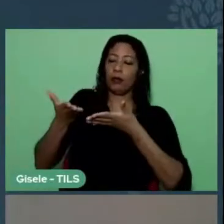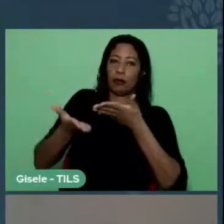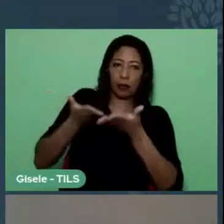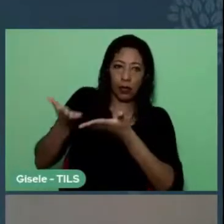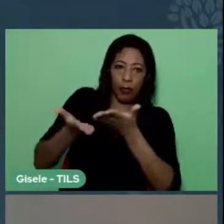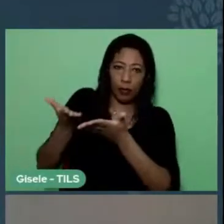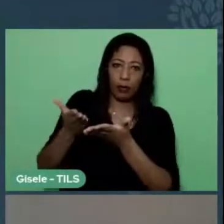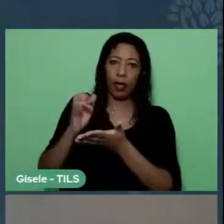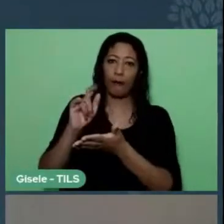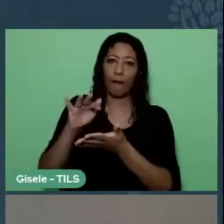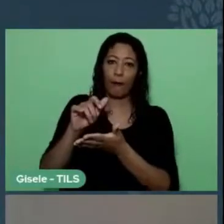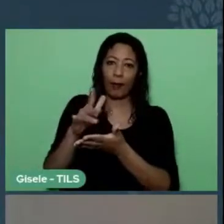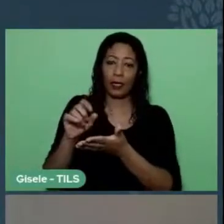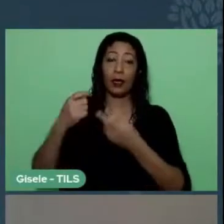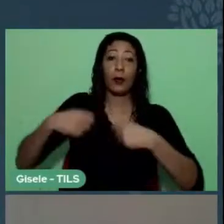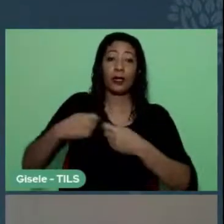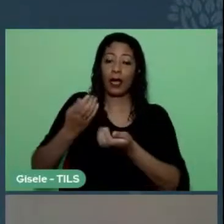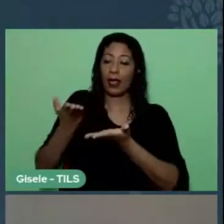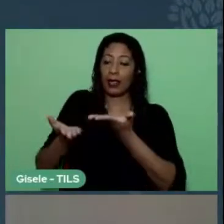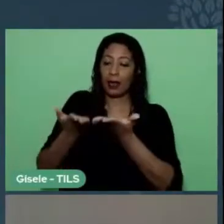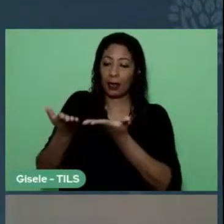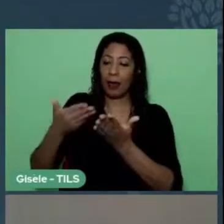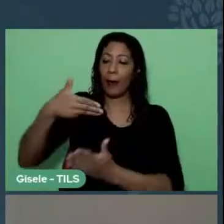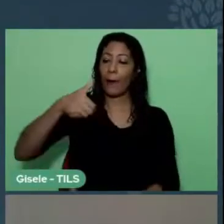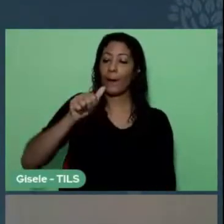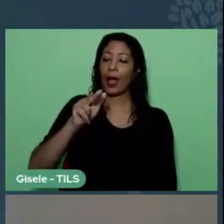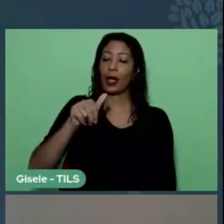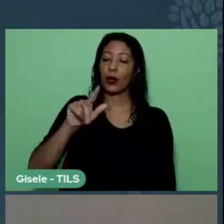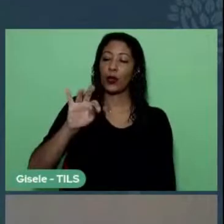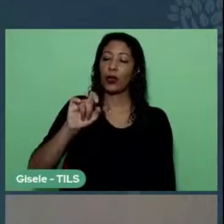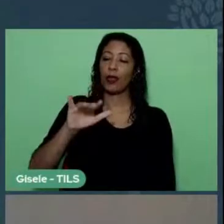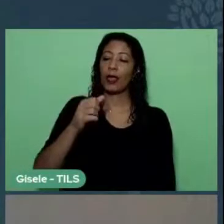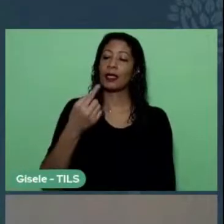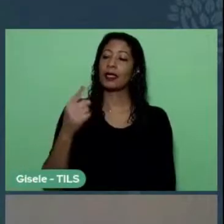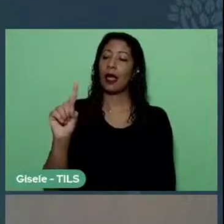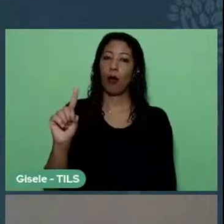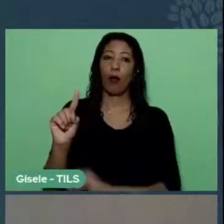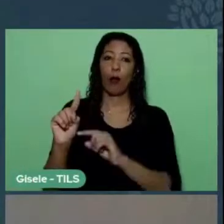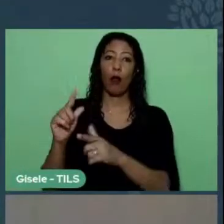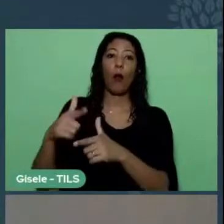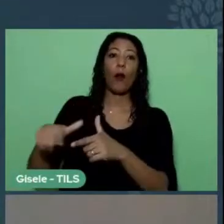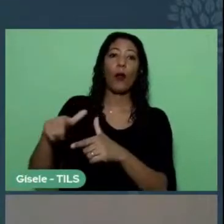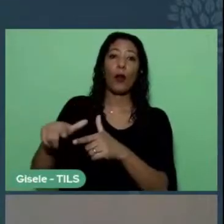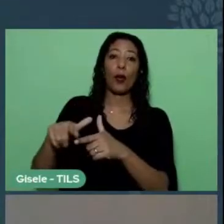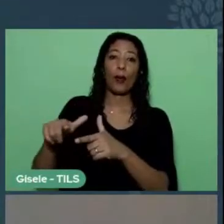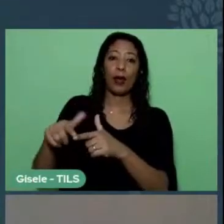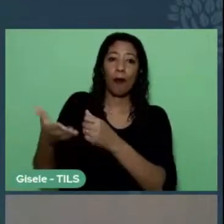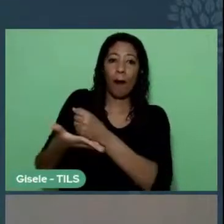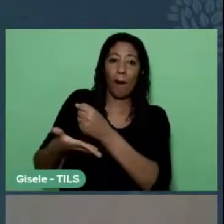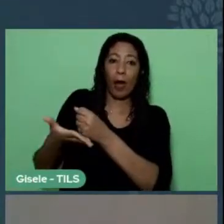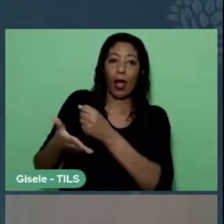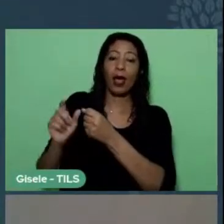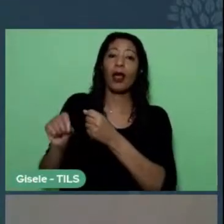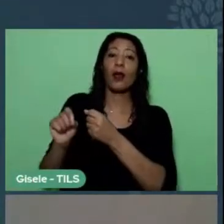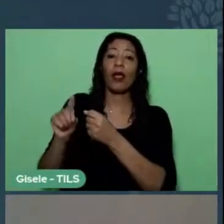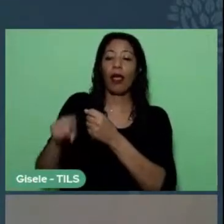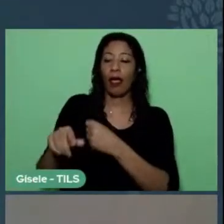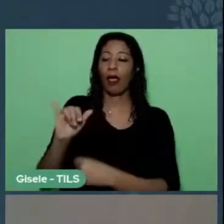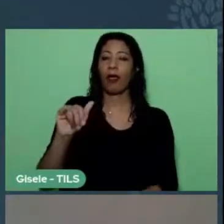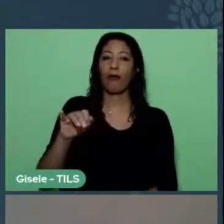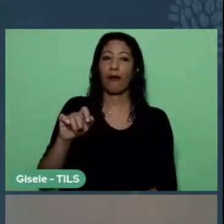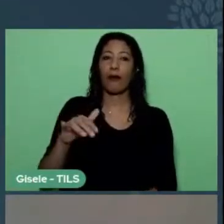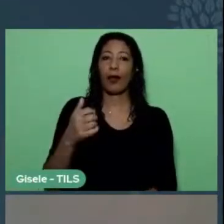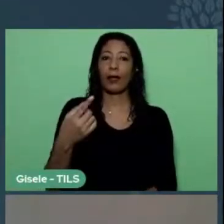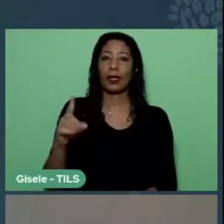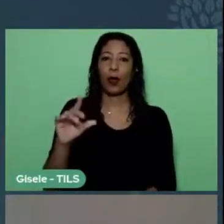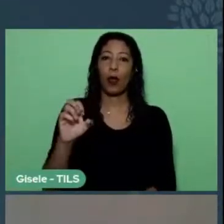eu preciso de um tratamento de manutenção. O meu problema base, o meu problema raiz no paciente asmático é a inflamação crônica das